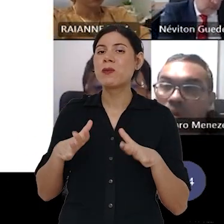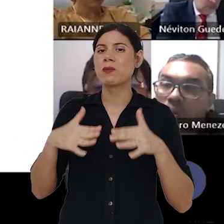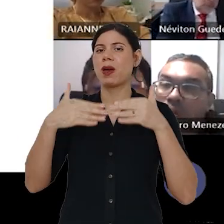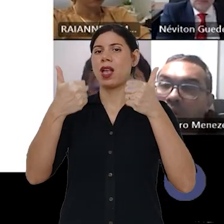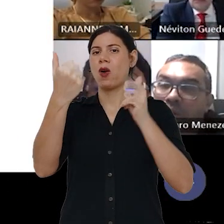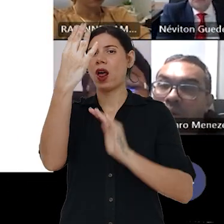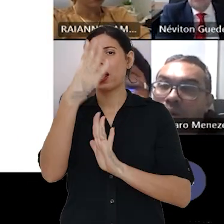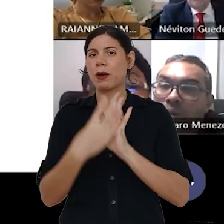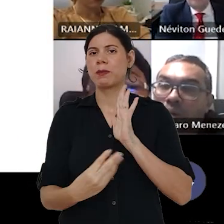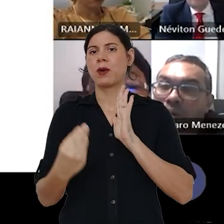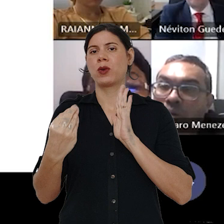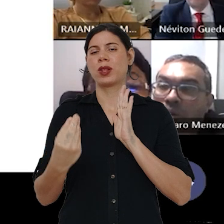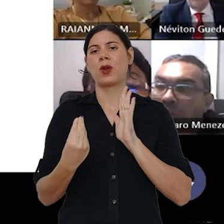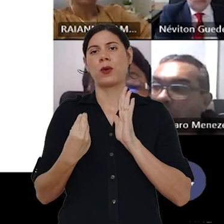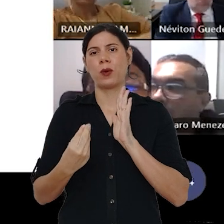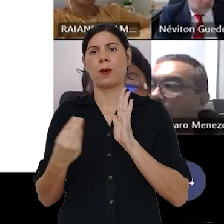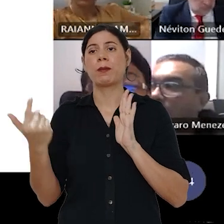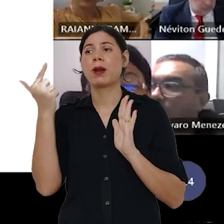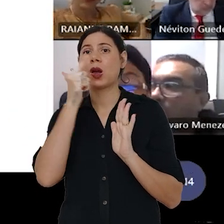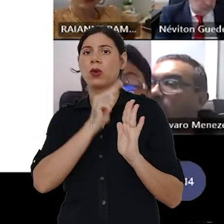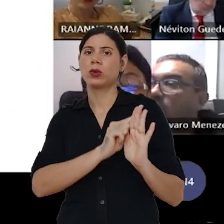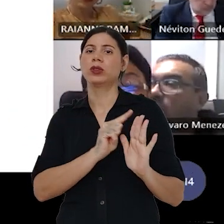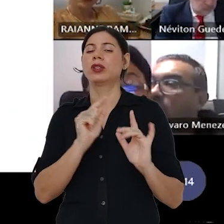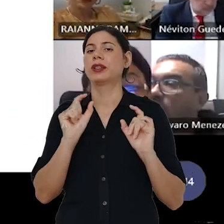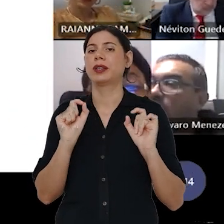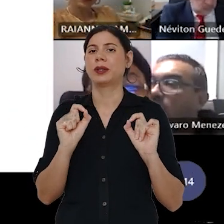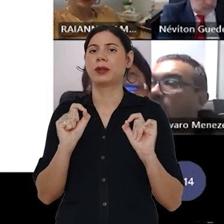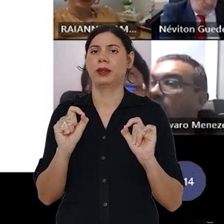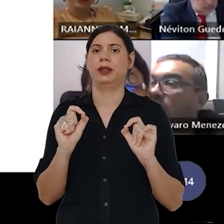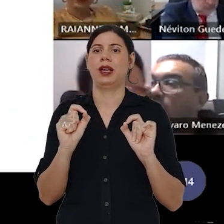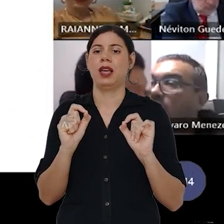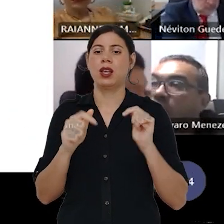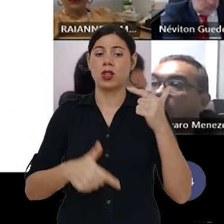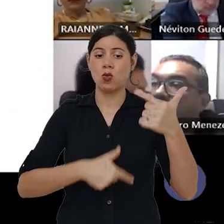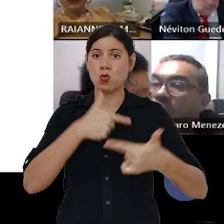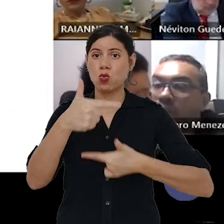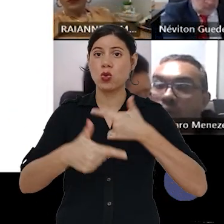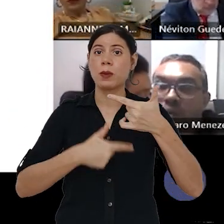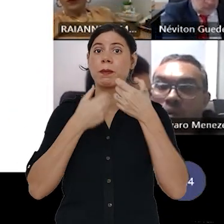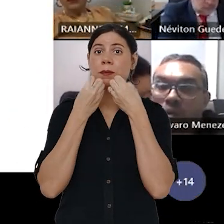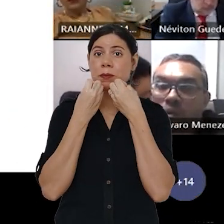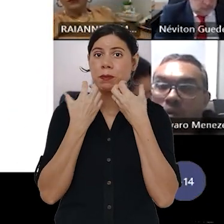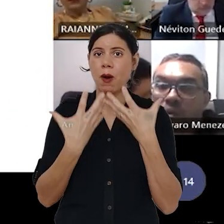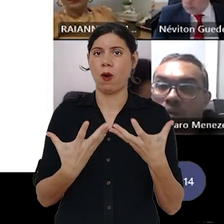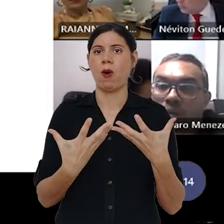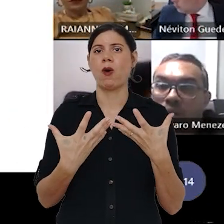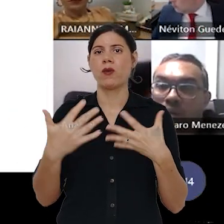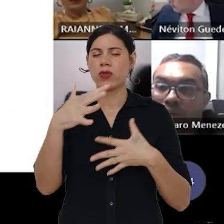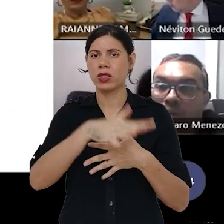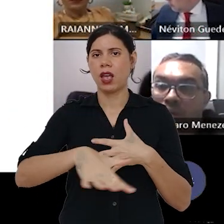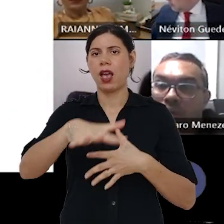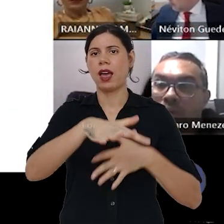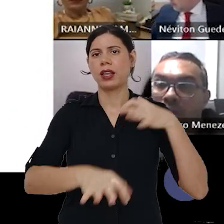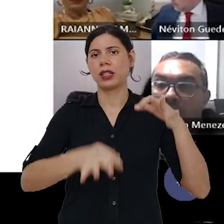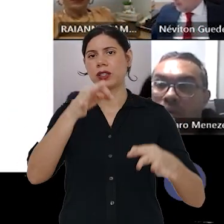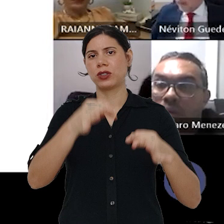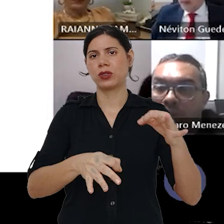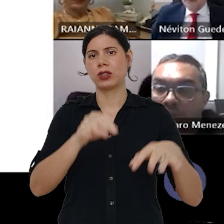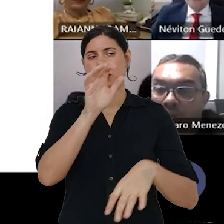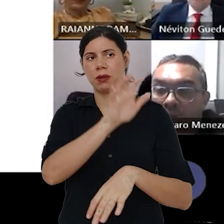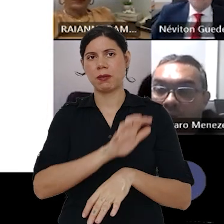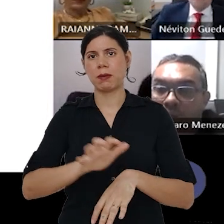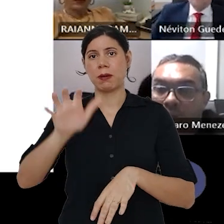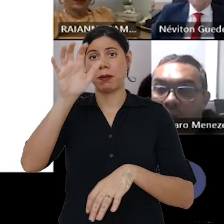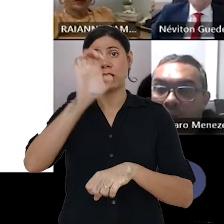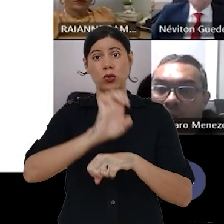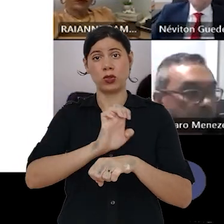então, aperfeiçoar esse modelo para a gente poder ter, então, prestar um bom serviço jurisdicional em toda a